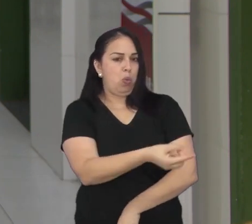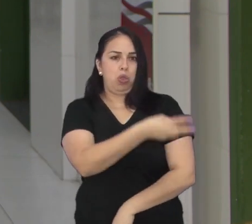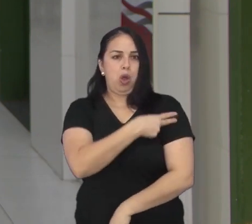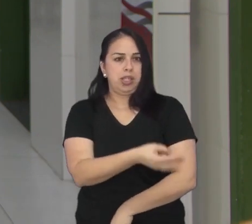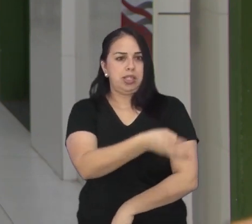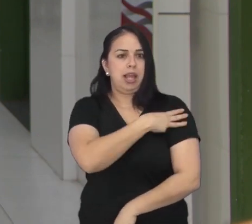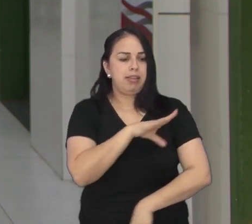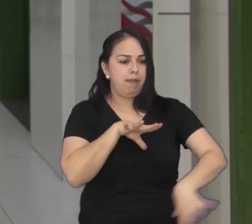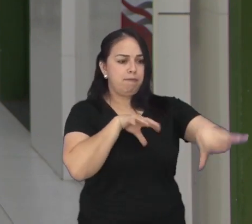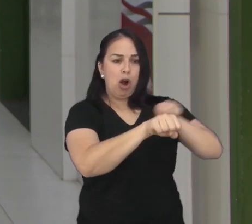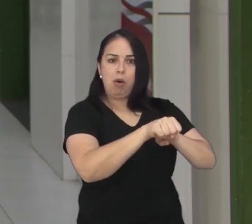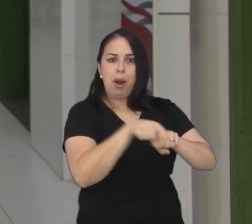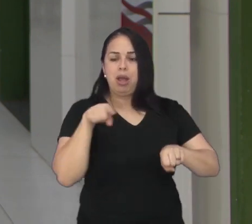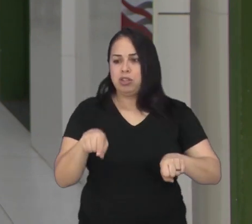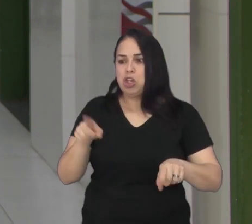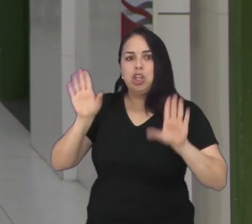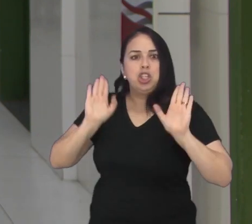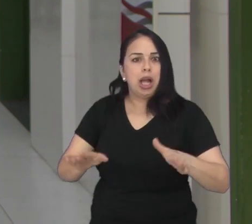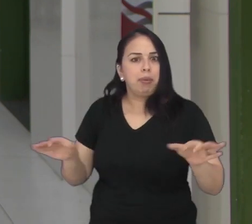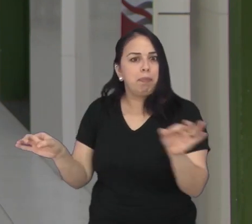sai do ensino médio com